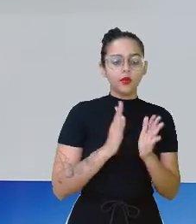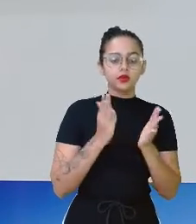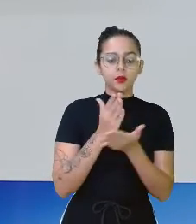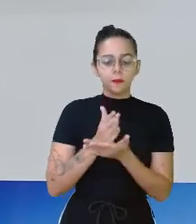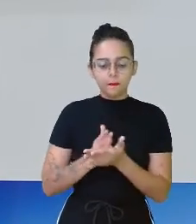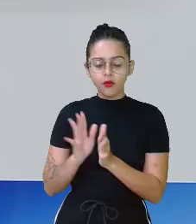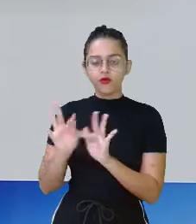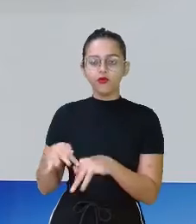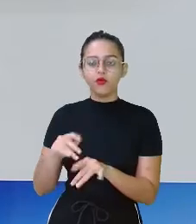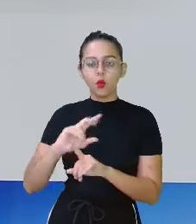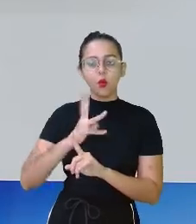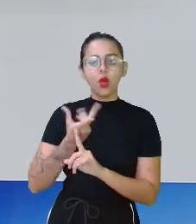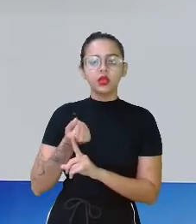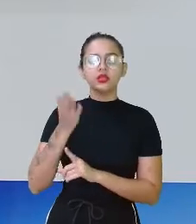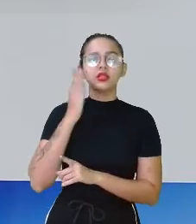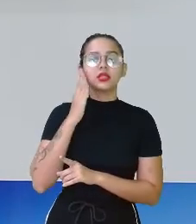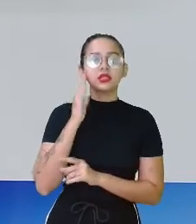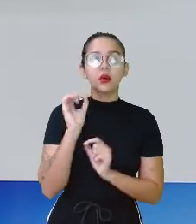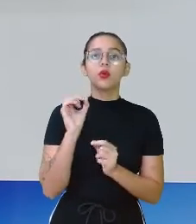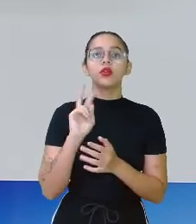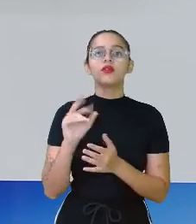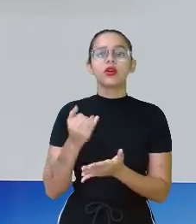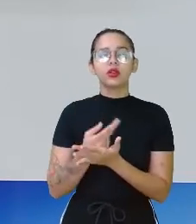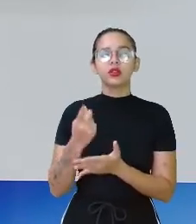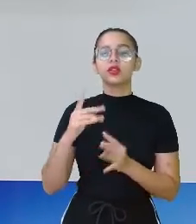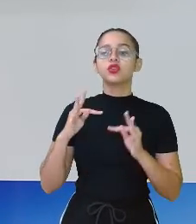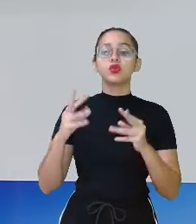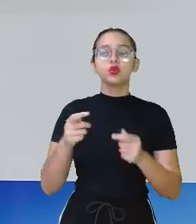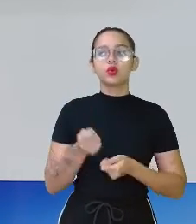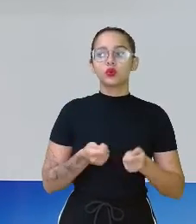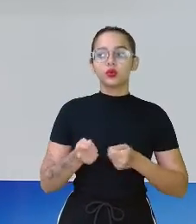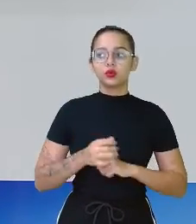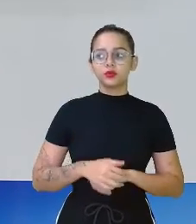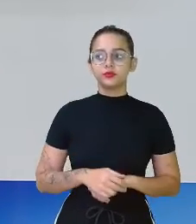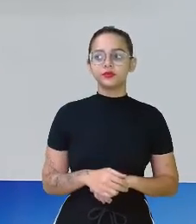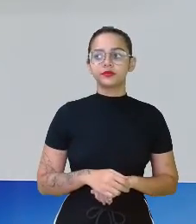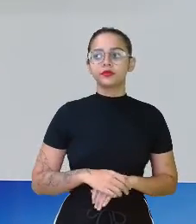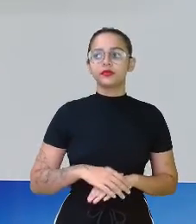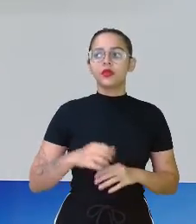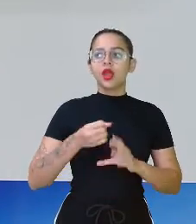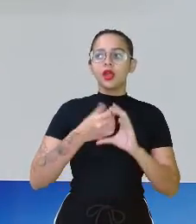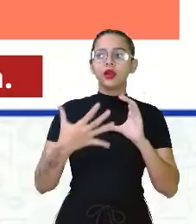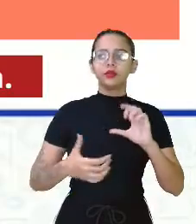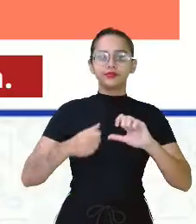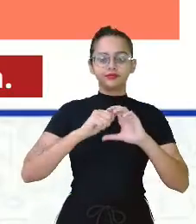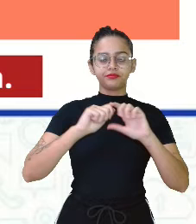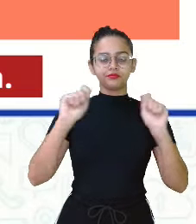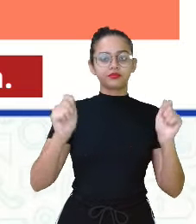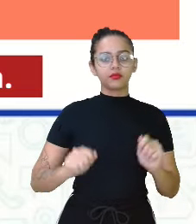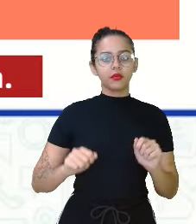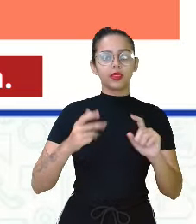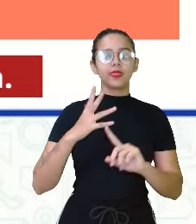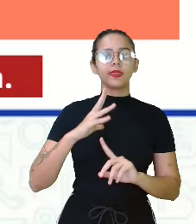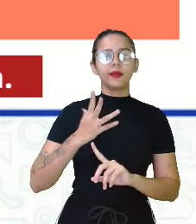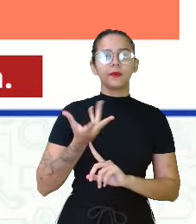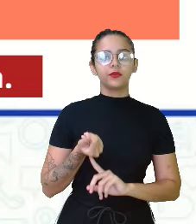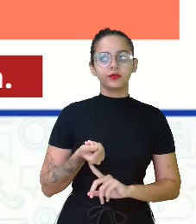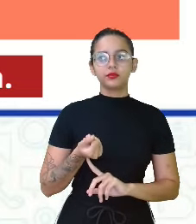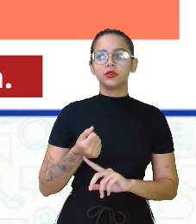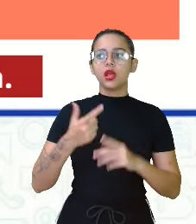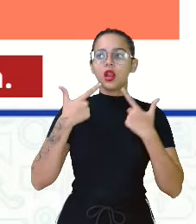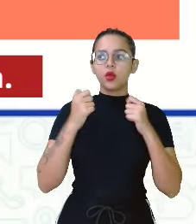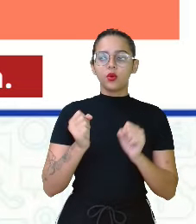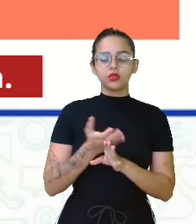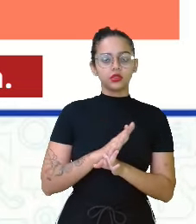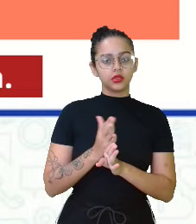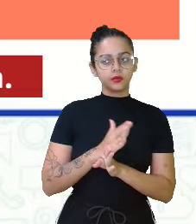artista sabe o que vai acontecer. Ele tem tudo sob controle. Né? Características da arte performática, linguagem